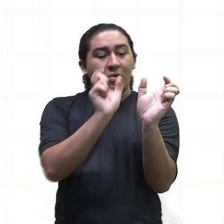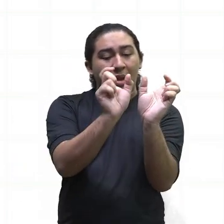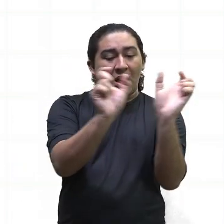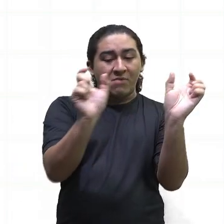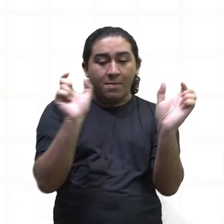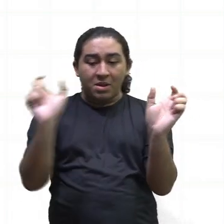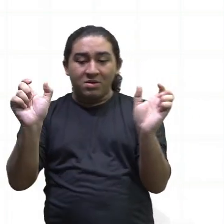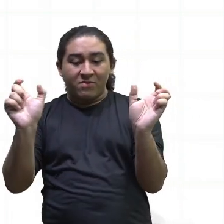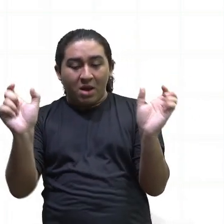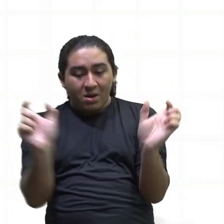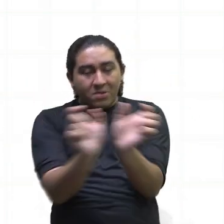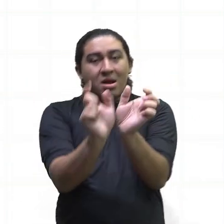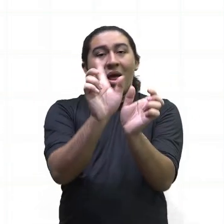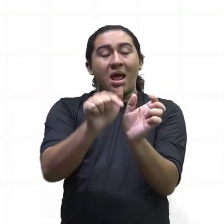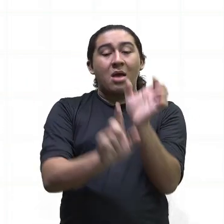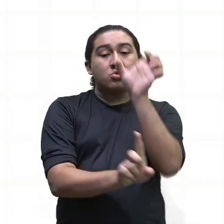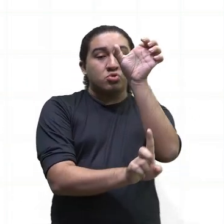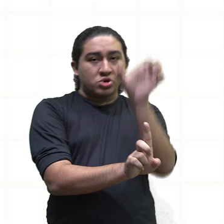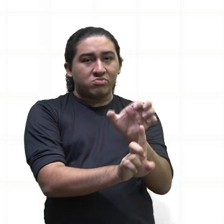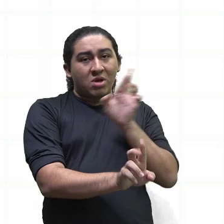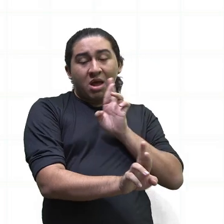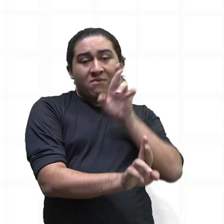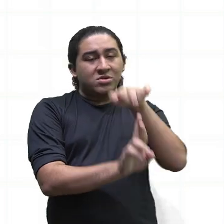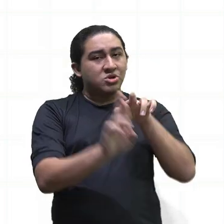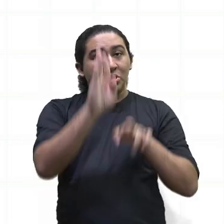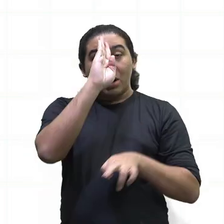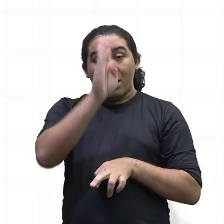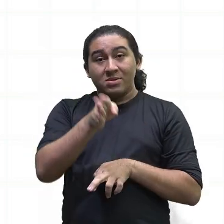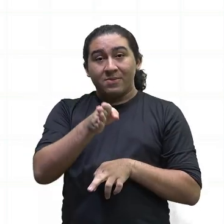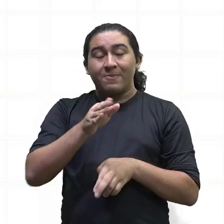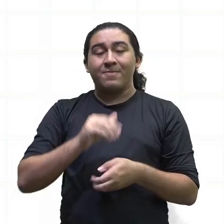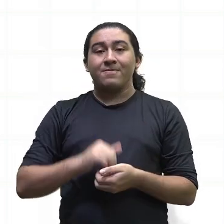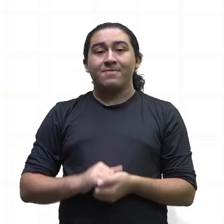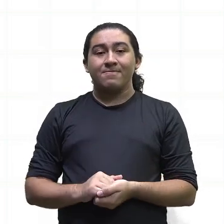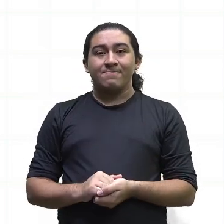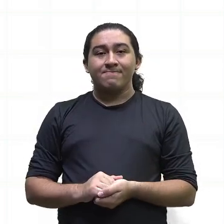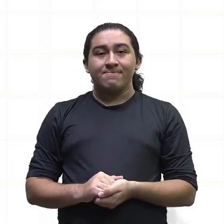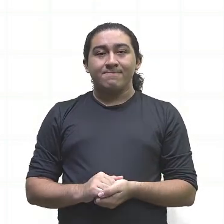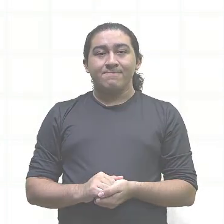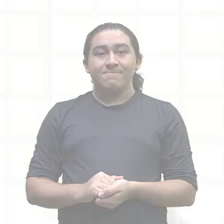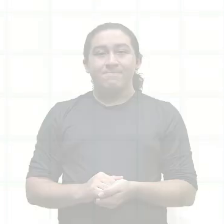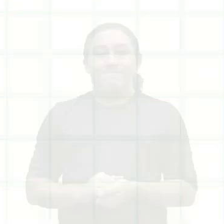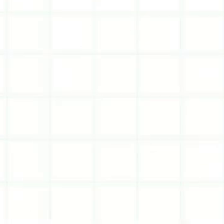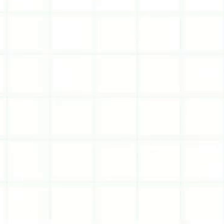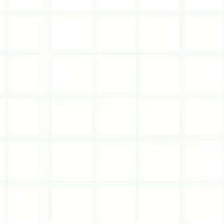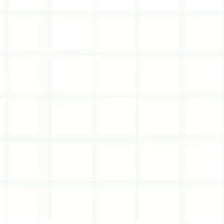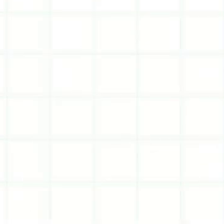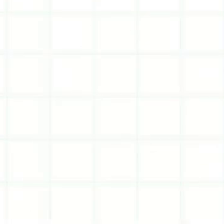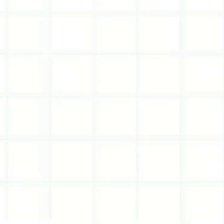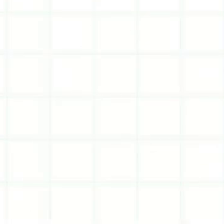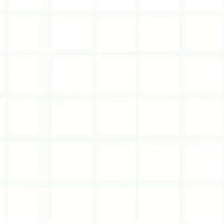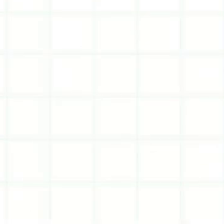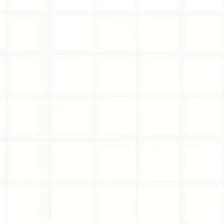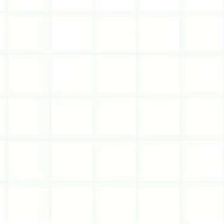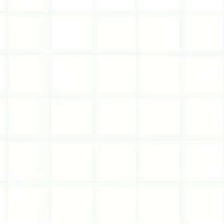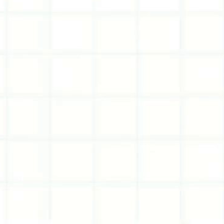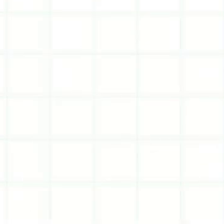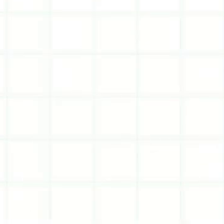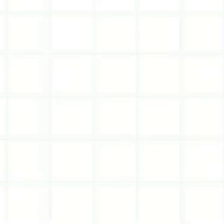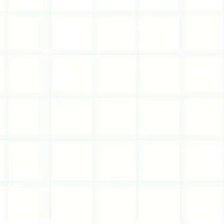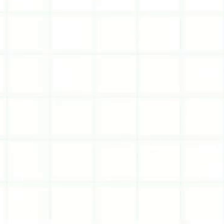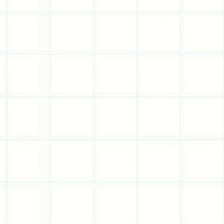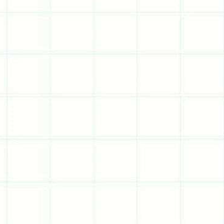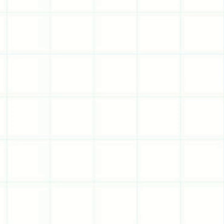nosso sujeito. Por que ele é um sujeito simples? Porque ele só tem um núcleo, ele só tem